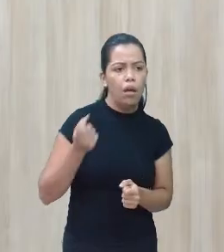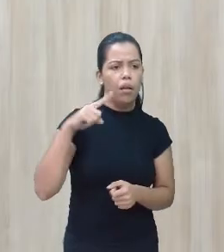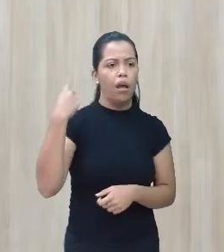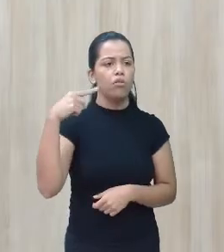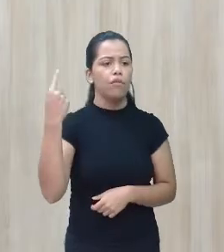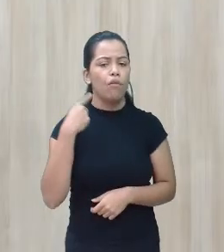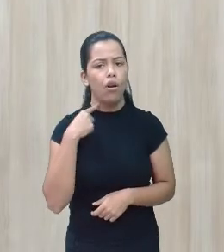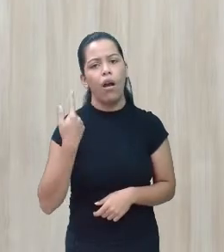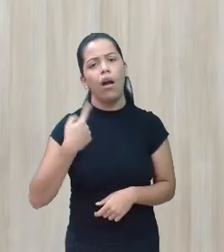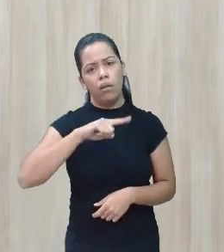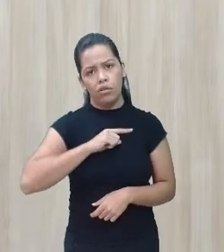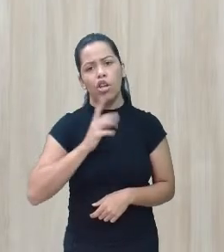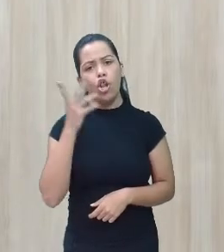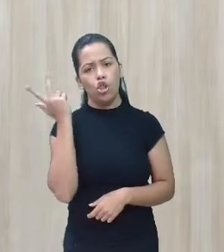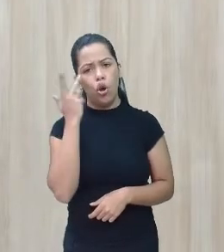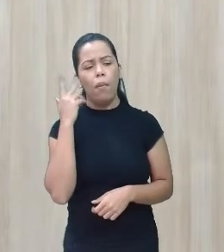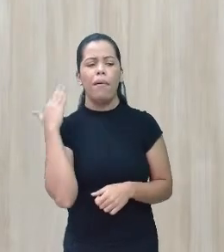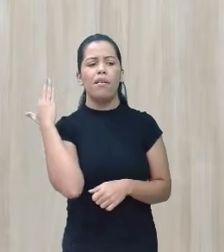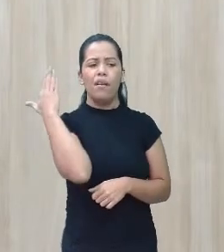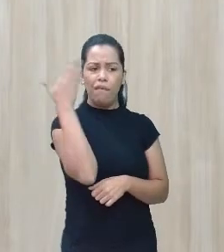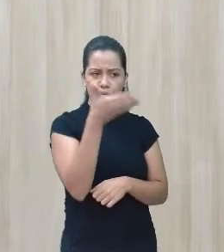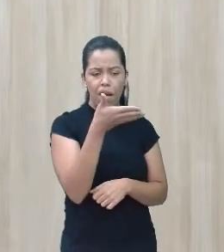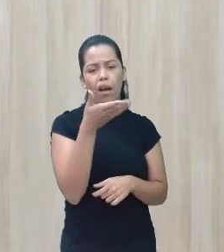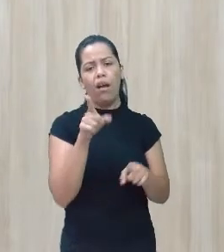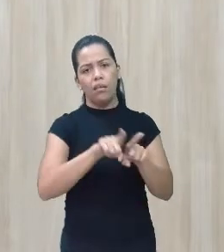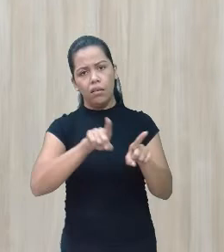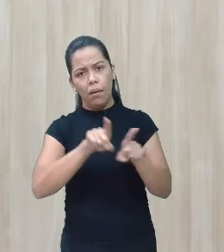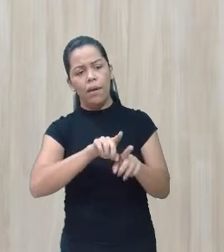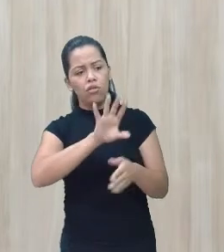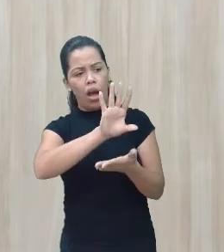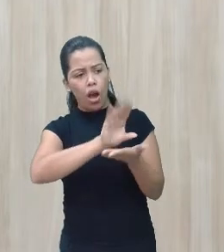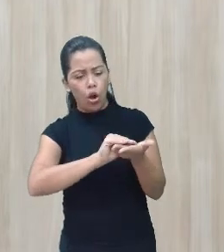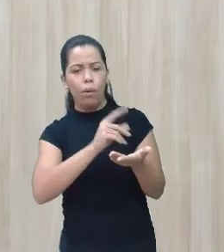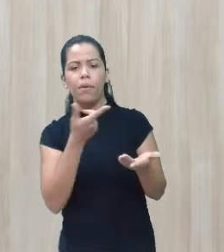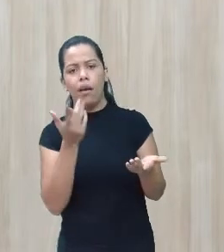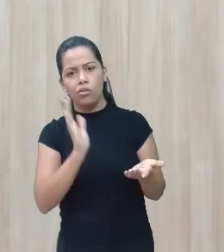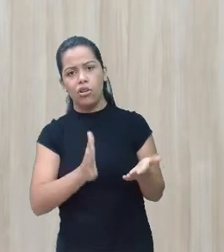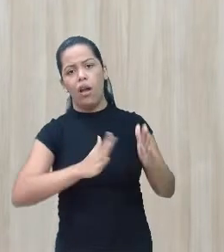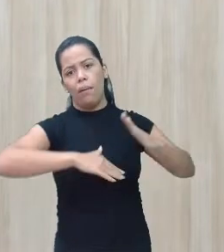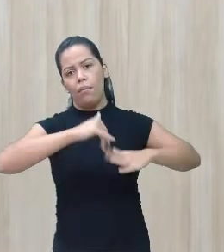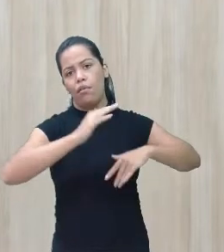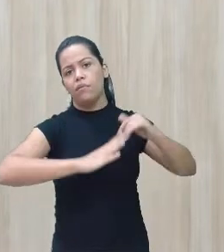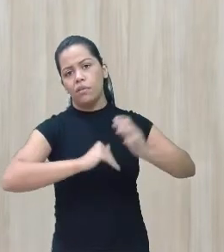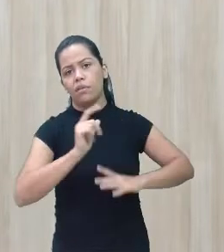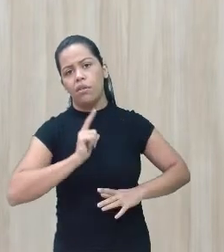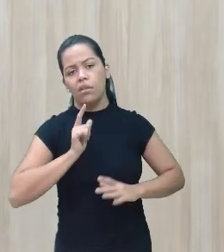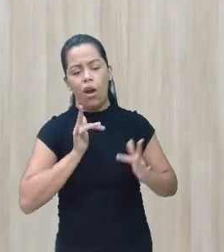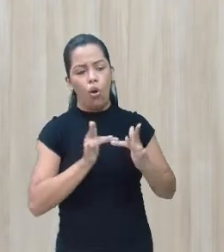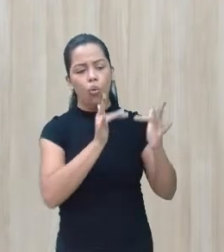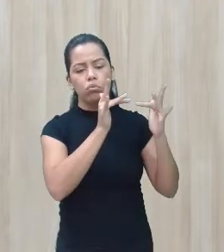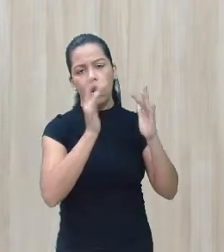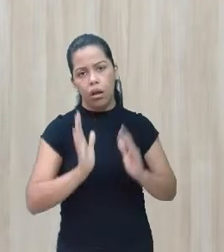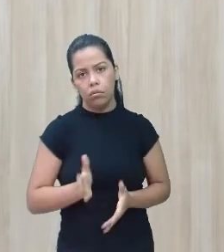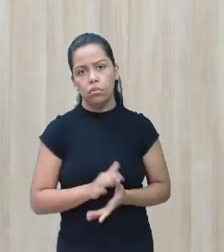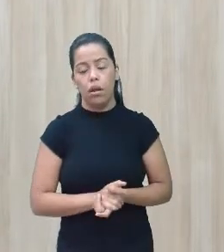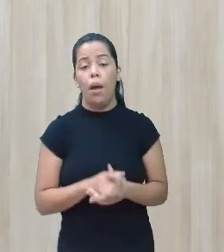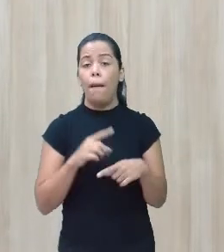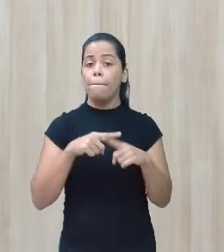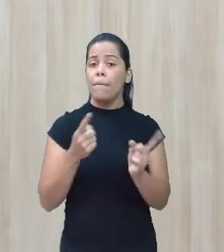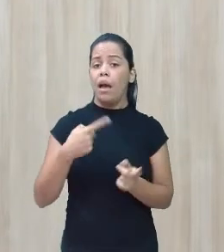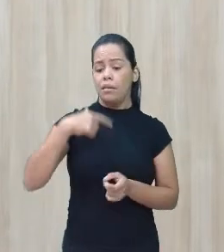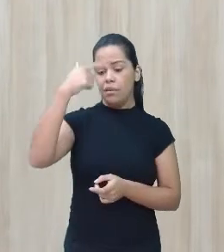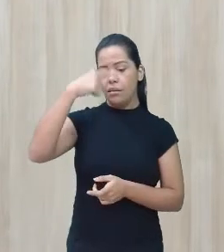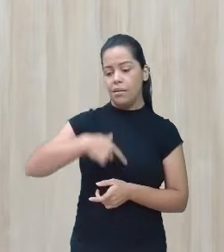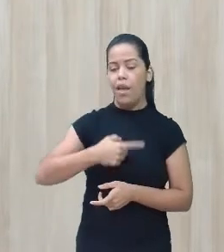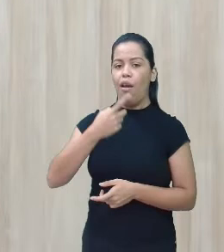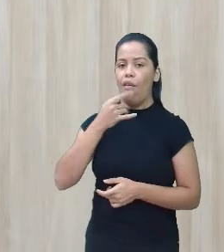profissões que a gente já conhece e sabe como eles atuam. Mas é possível agora, e eu falo como professora, que